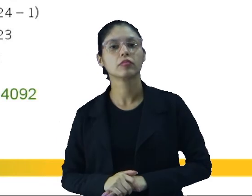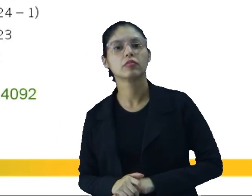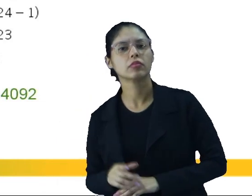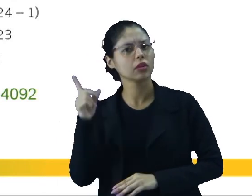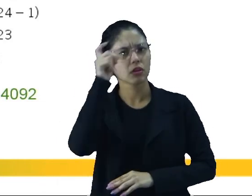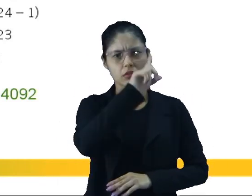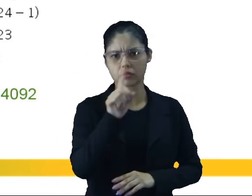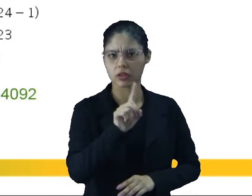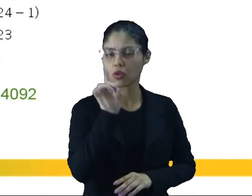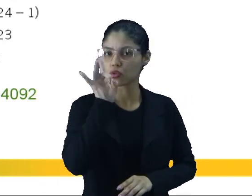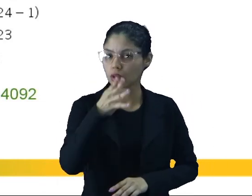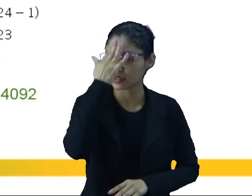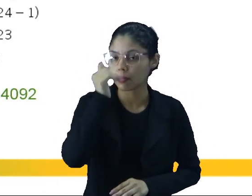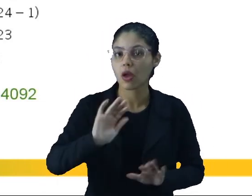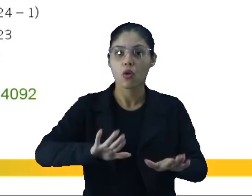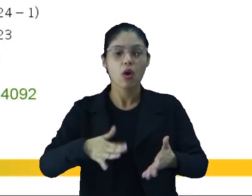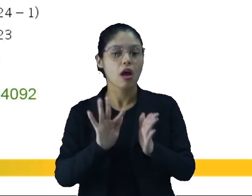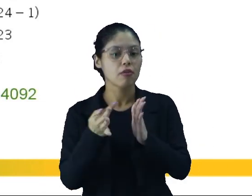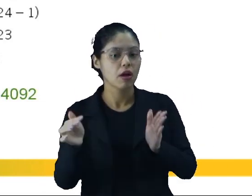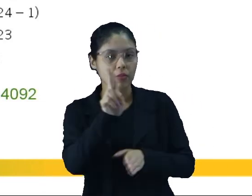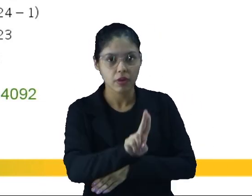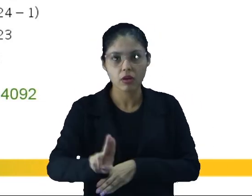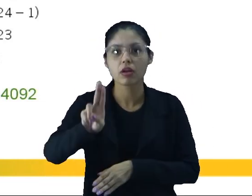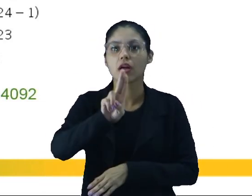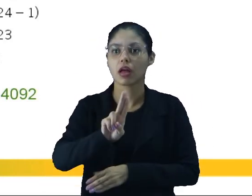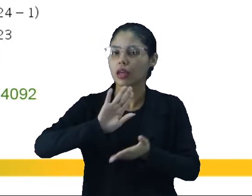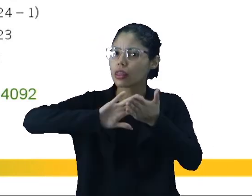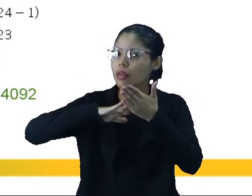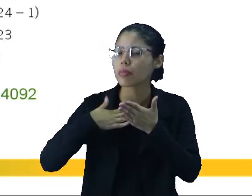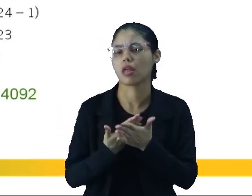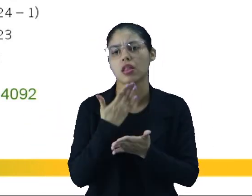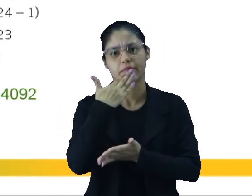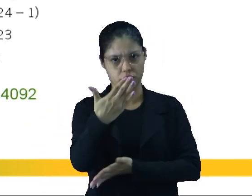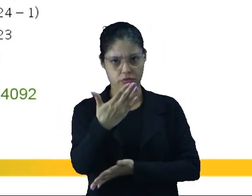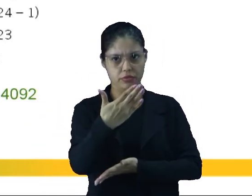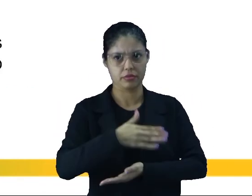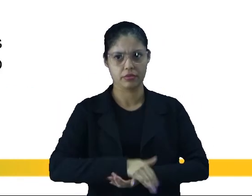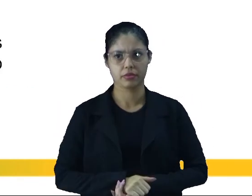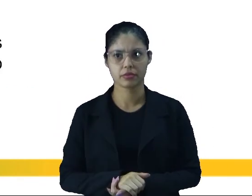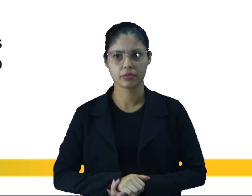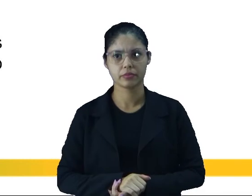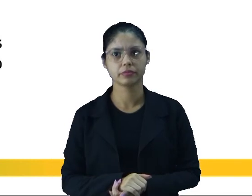não é tão complicado, é você saber qual é a fórmula que vai usar e interpretar o que está pedindo.